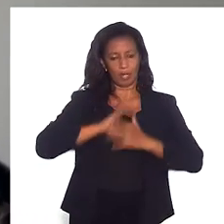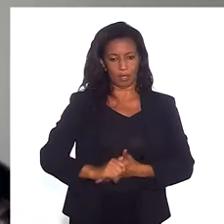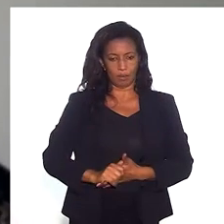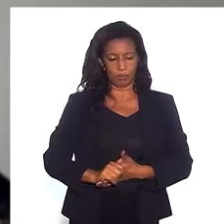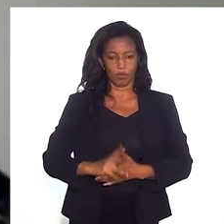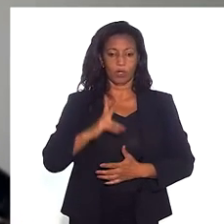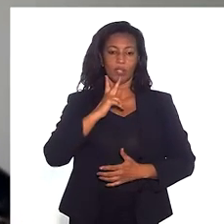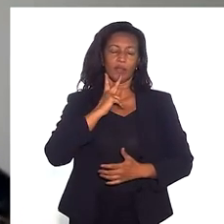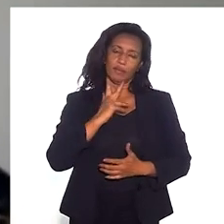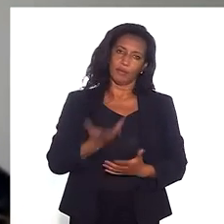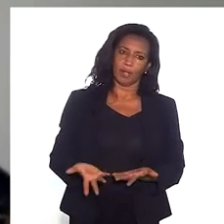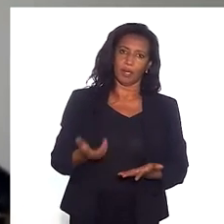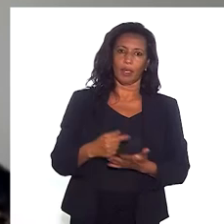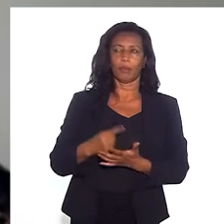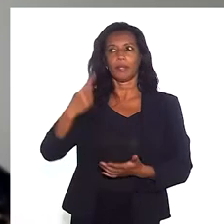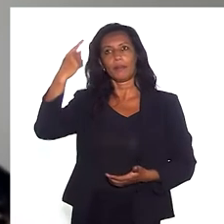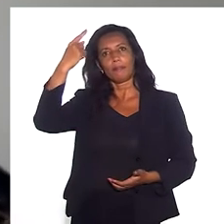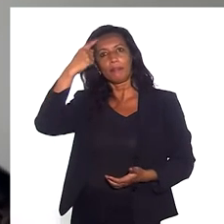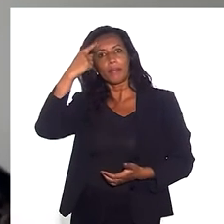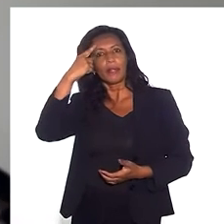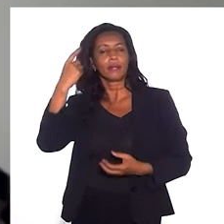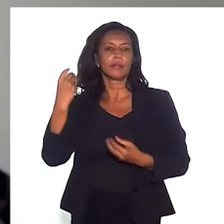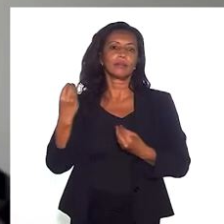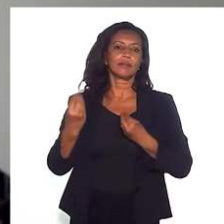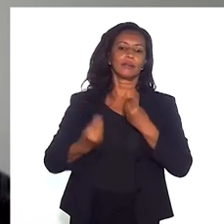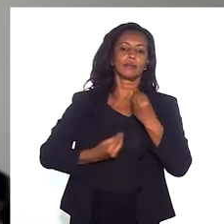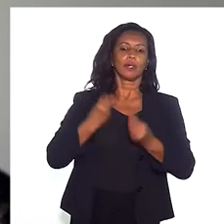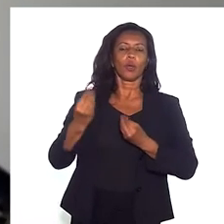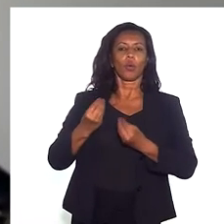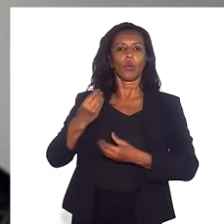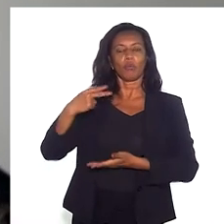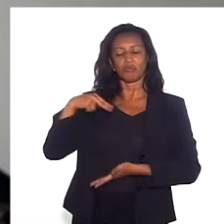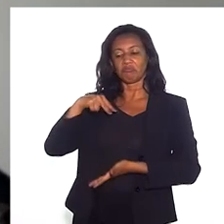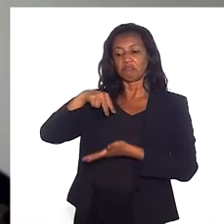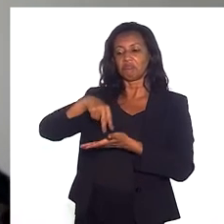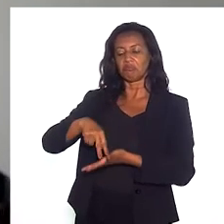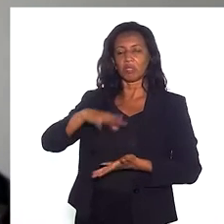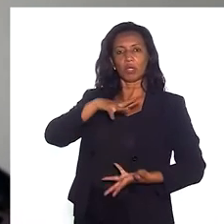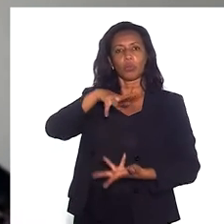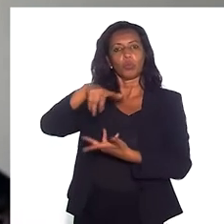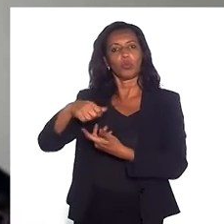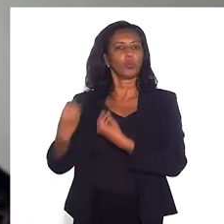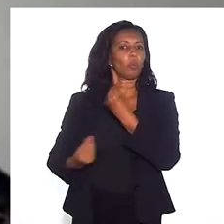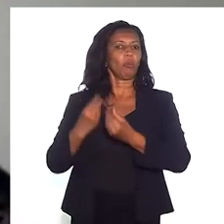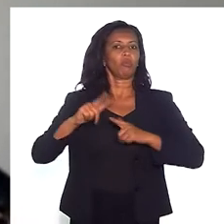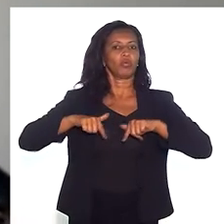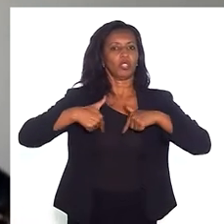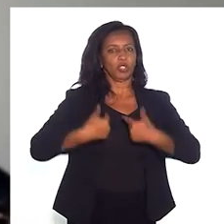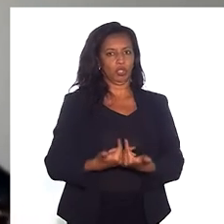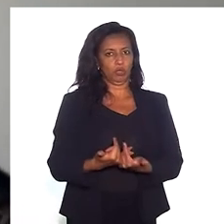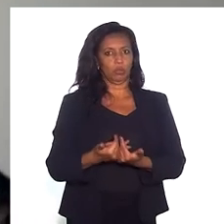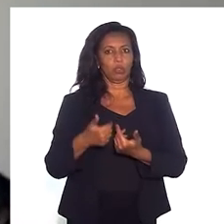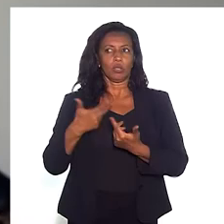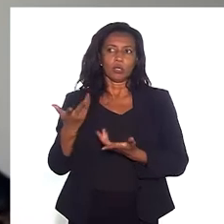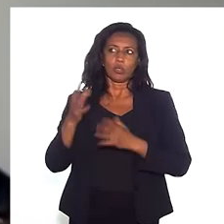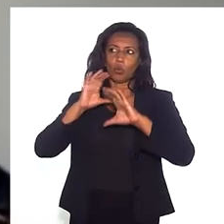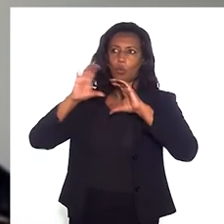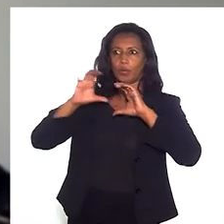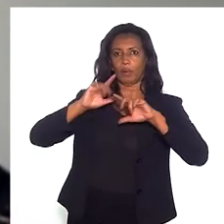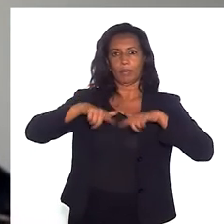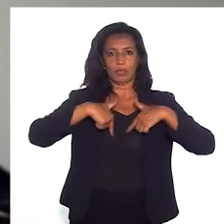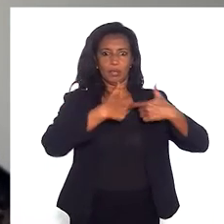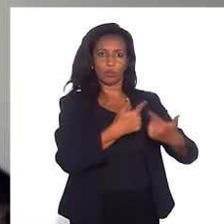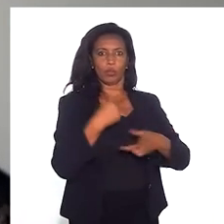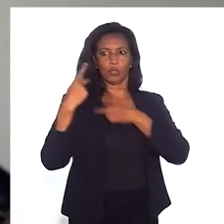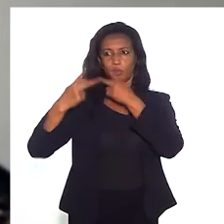nos comunicarmos, sabe? Dizer aquilo que a gente pensa, dizer como a gente quer se portar no mundo, como a gente está se portando. Nos